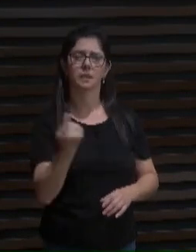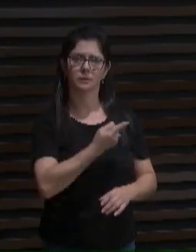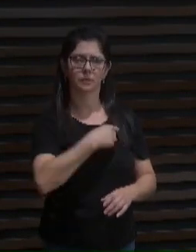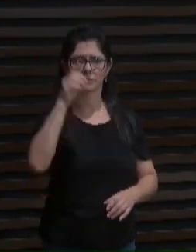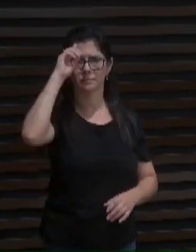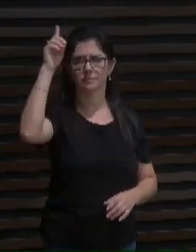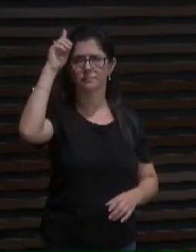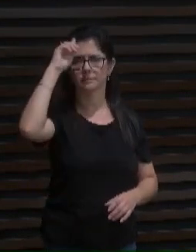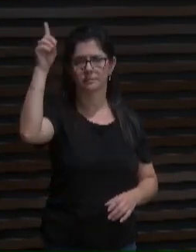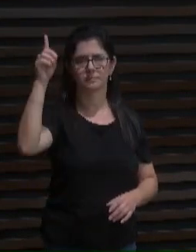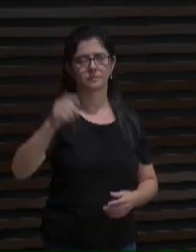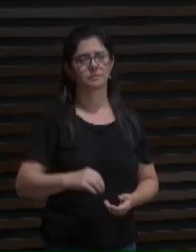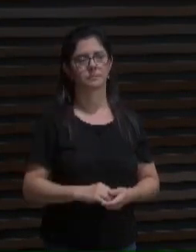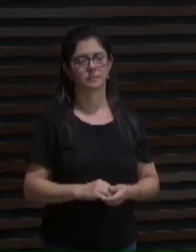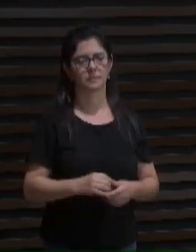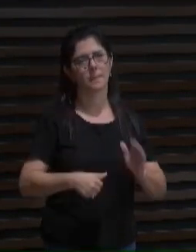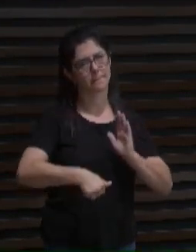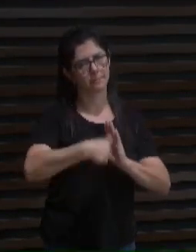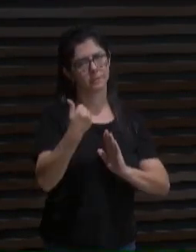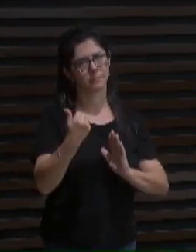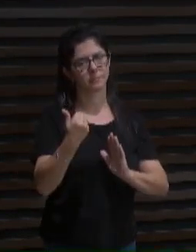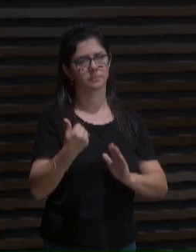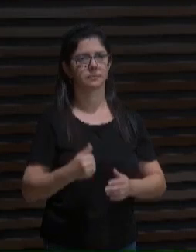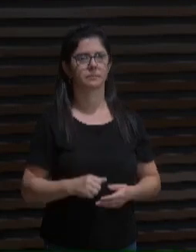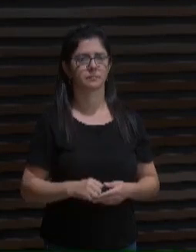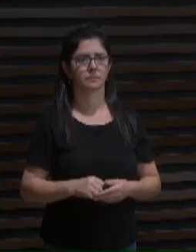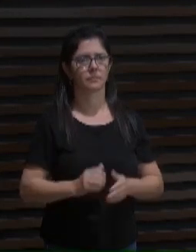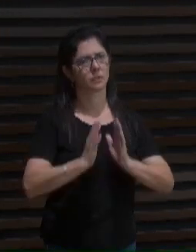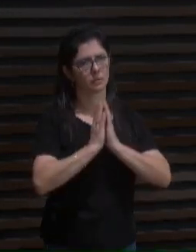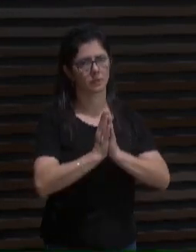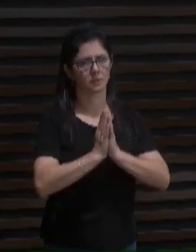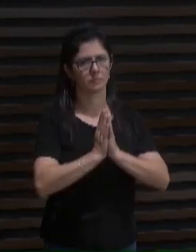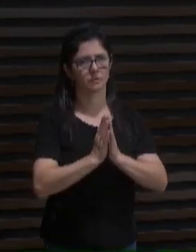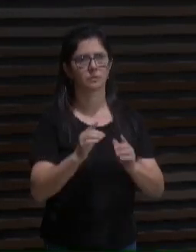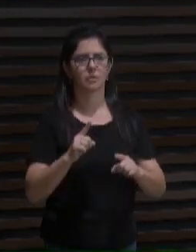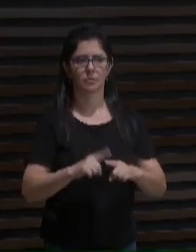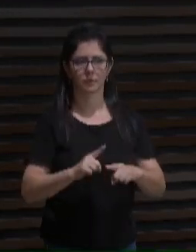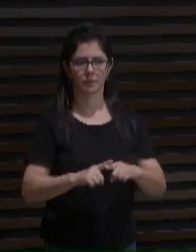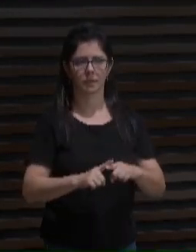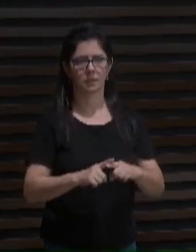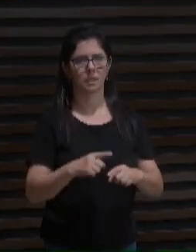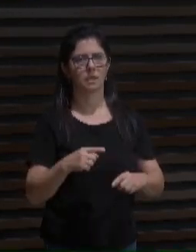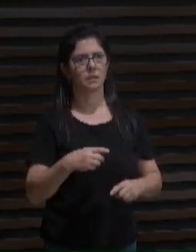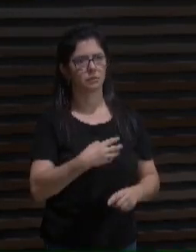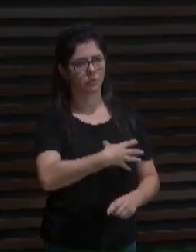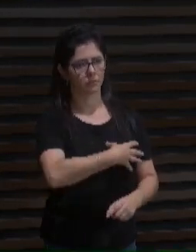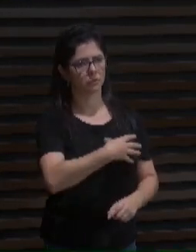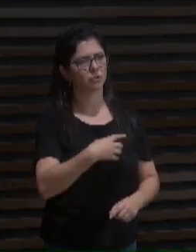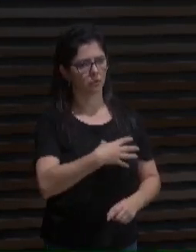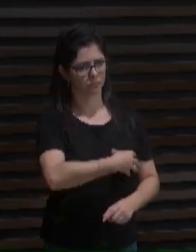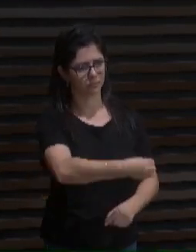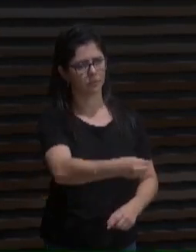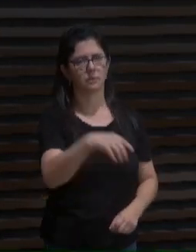dia. Primeiro, oramos porque somos filhos de Deus,